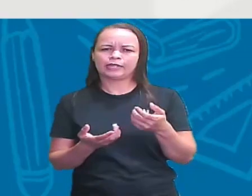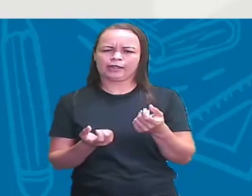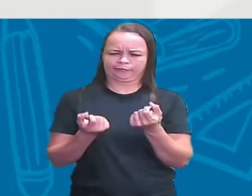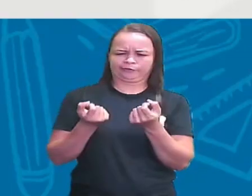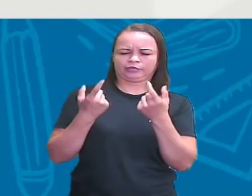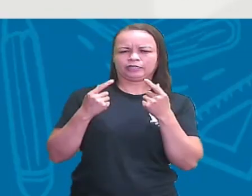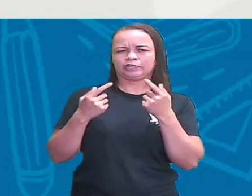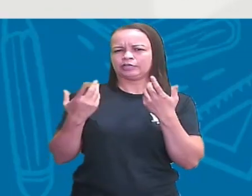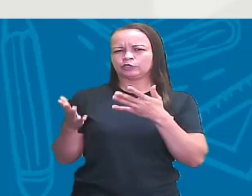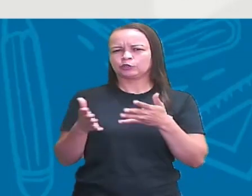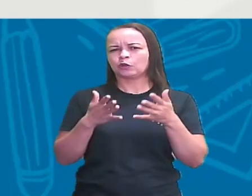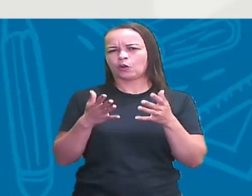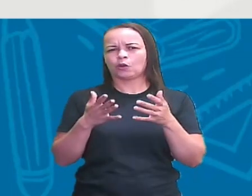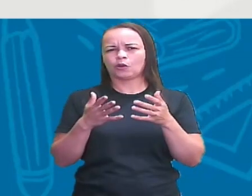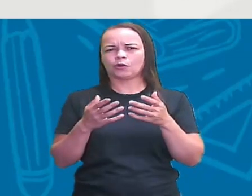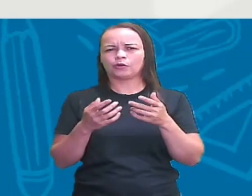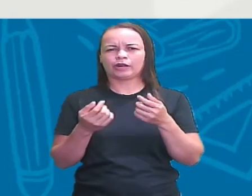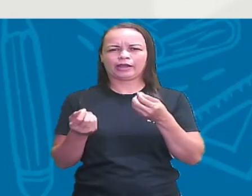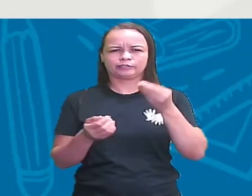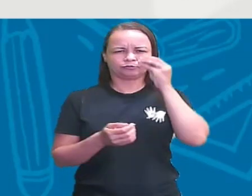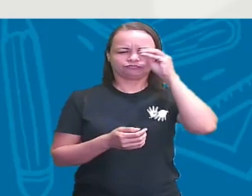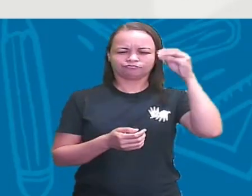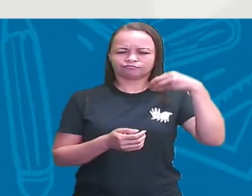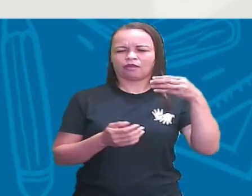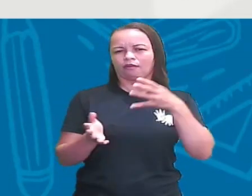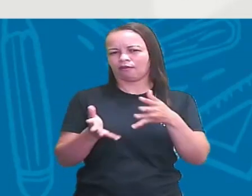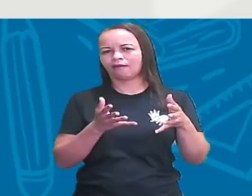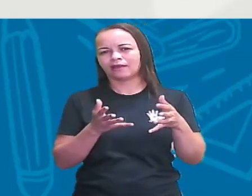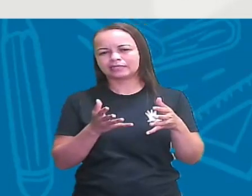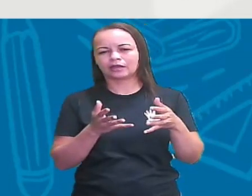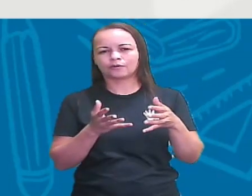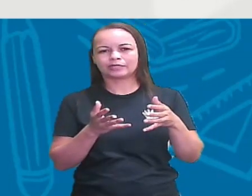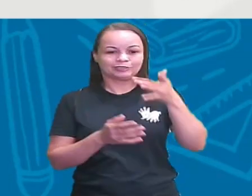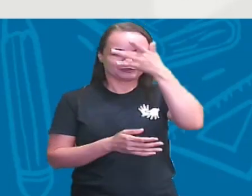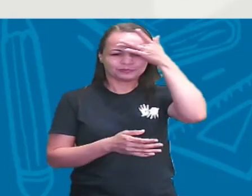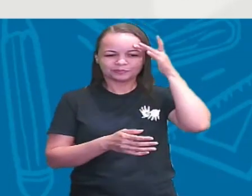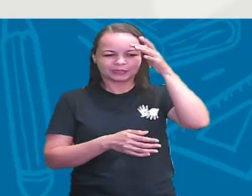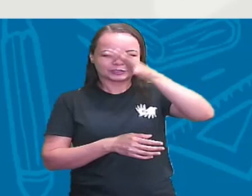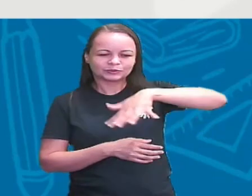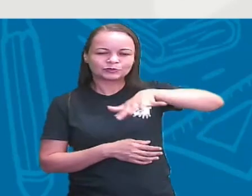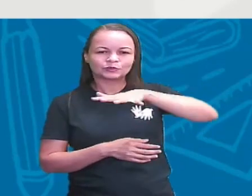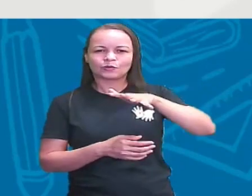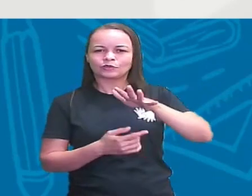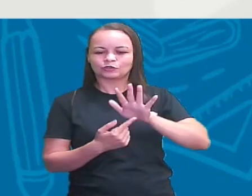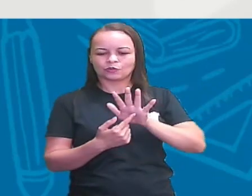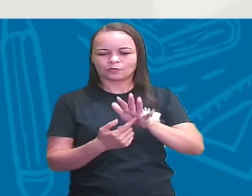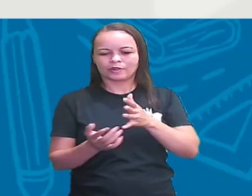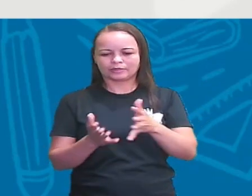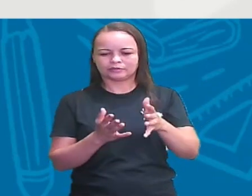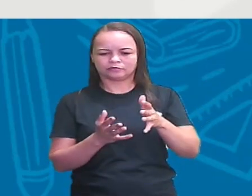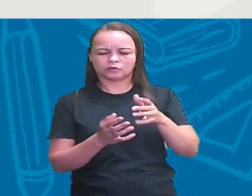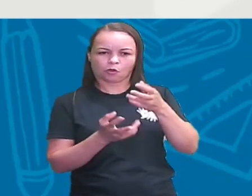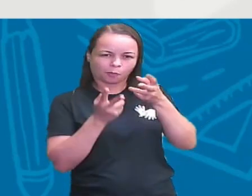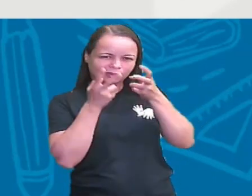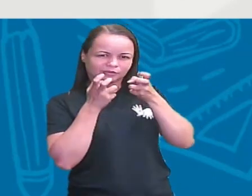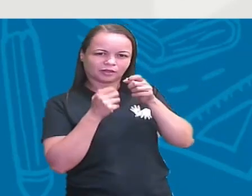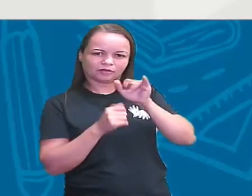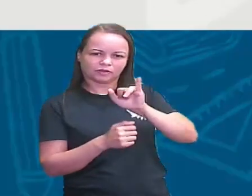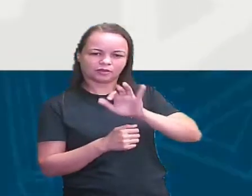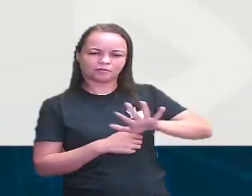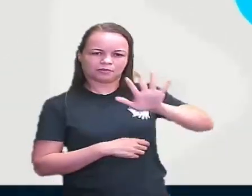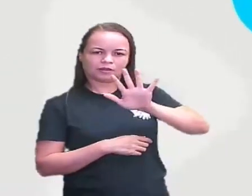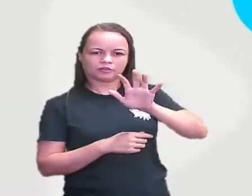ignorado, né? E as pessoas começam a não... veja ali a interrogação, né? Não é?